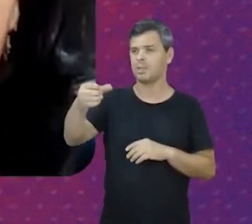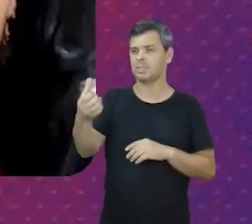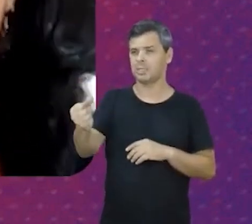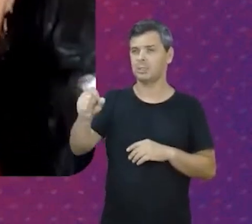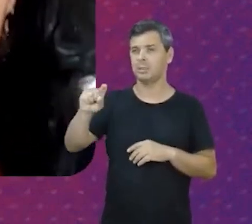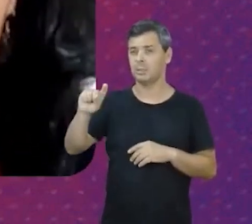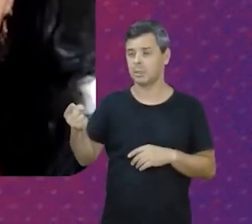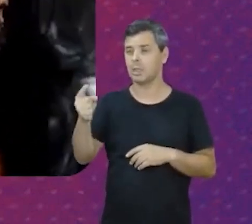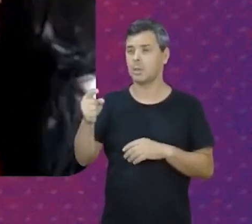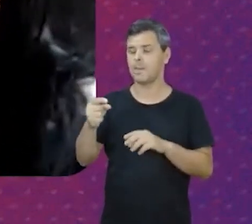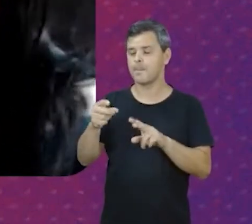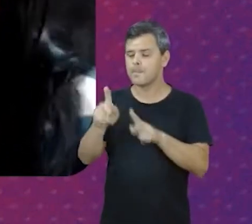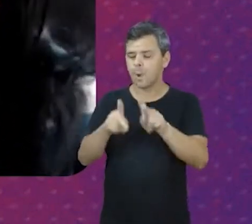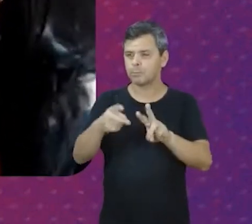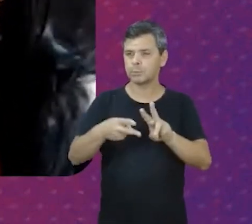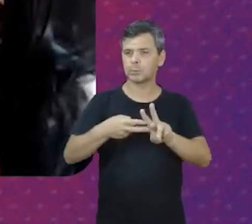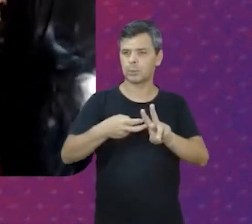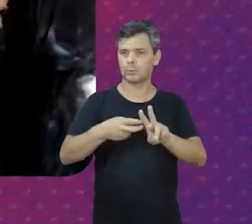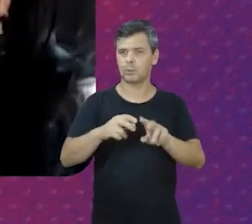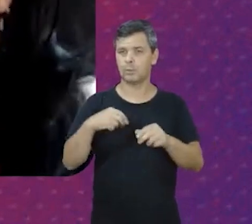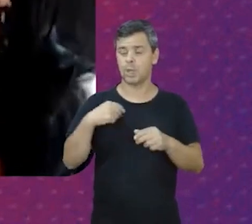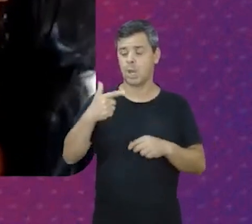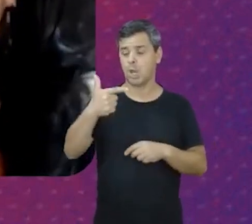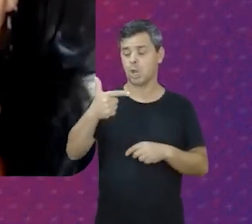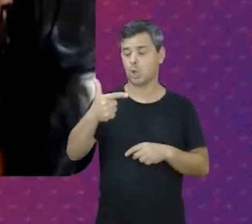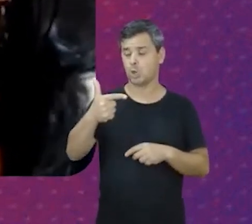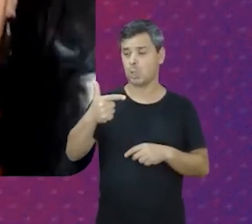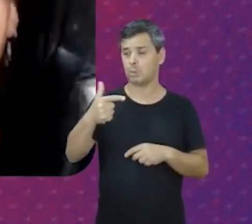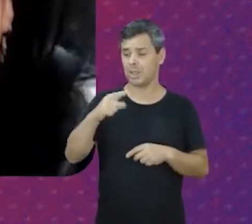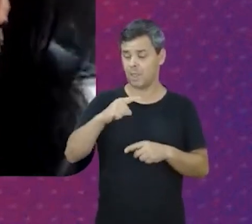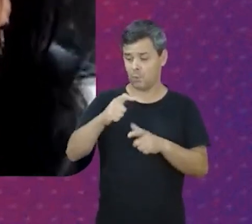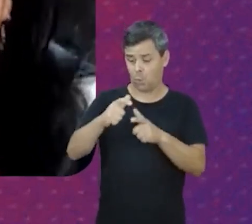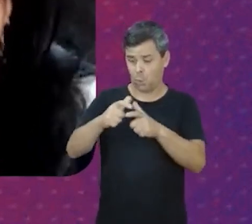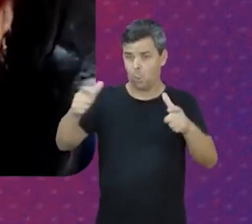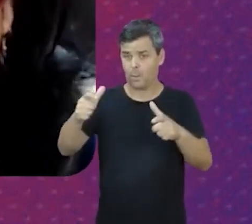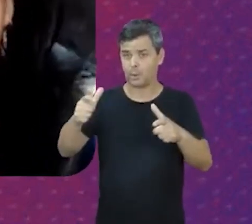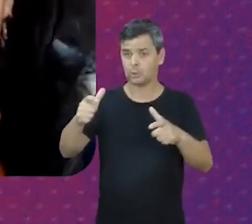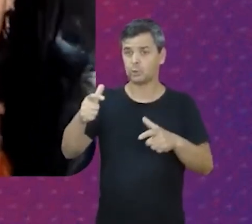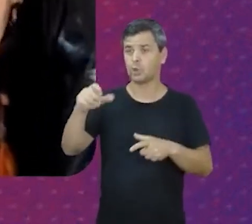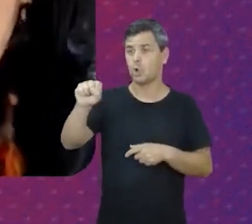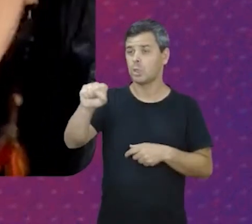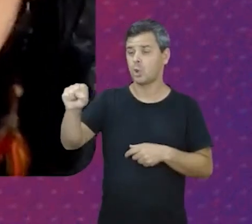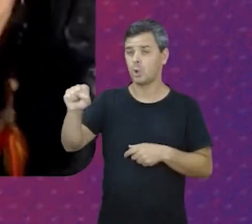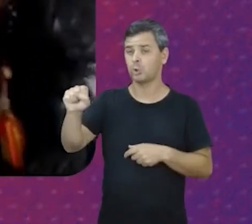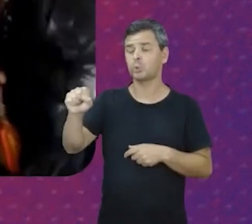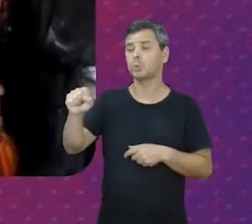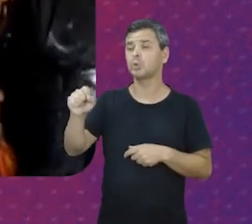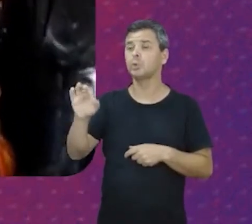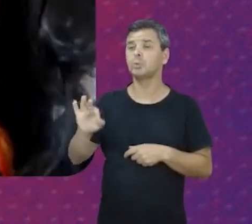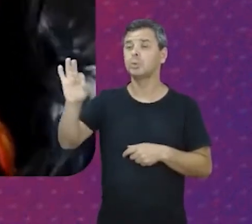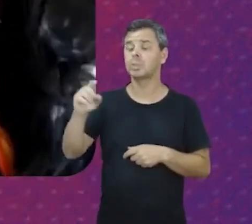896 mil indígenas, ou seja, em 12 anos teve um aumento de 88%, e esse